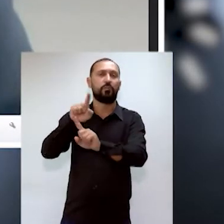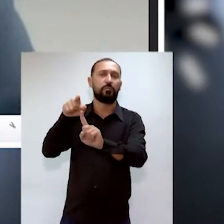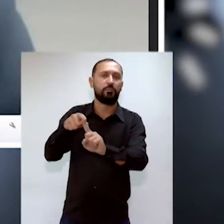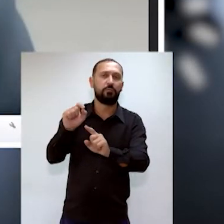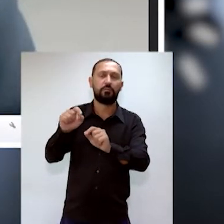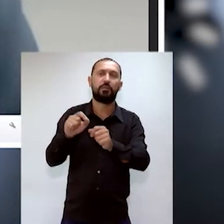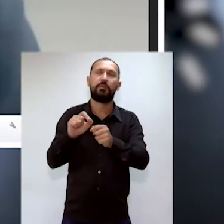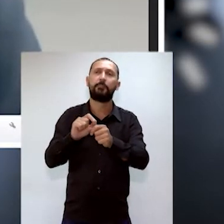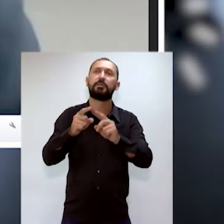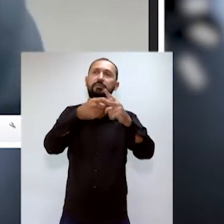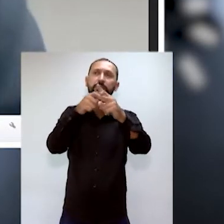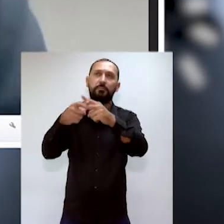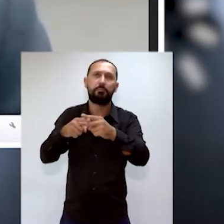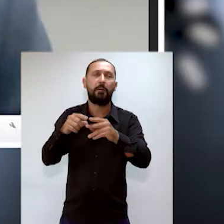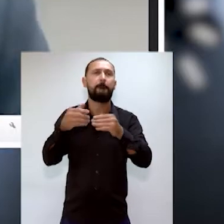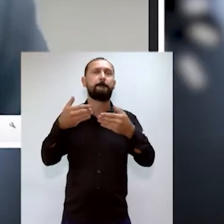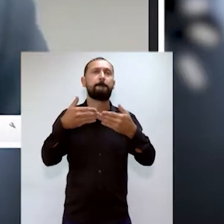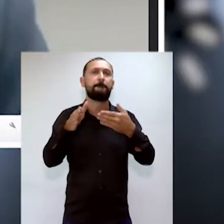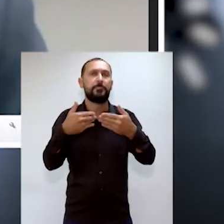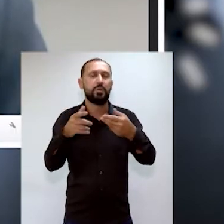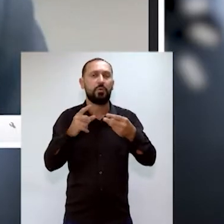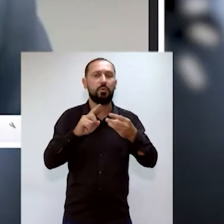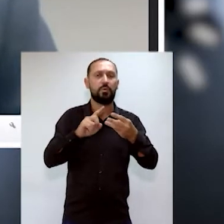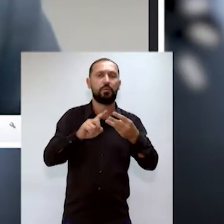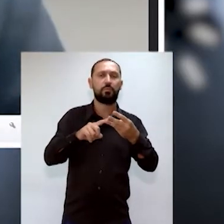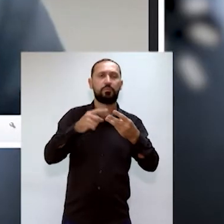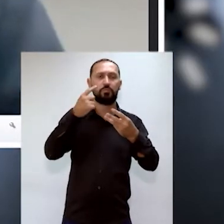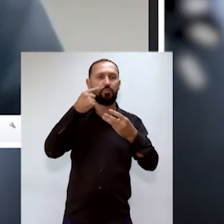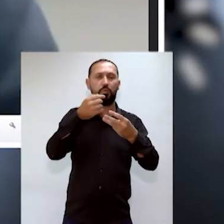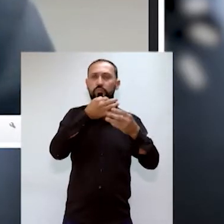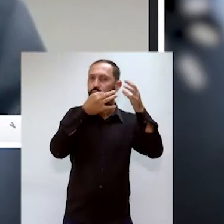funções: vigilância, manutenção, portaria,